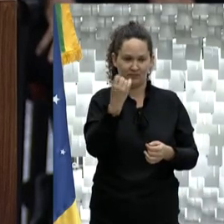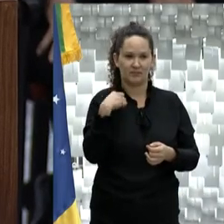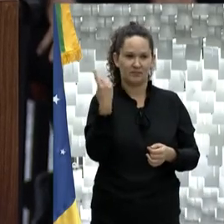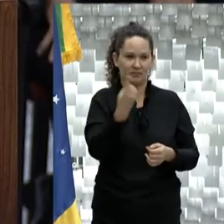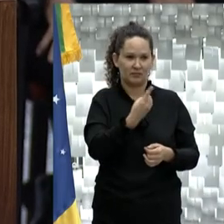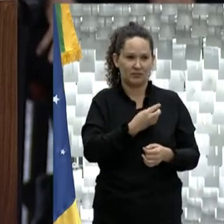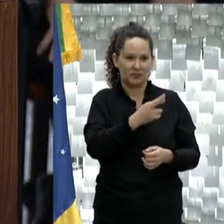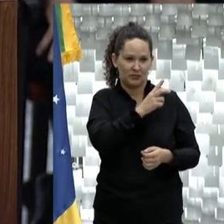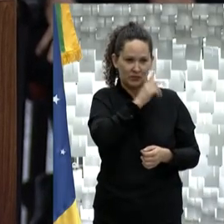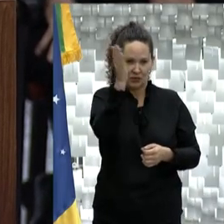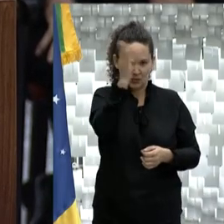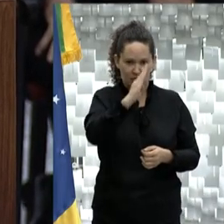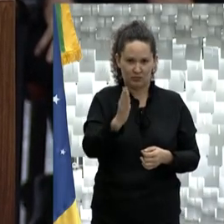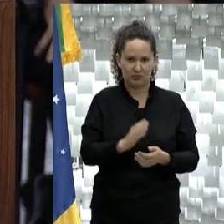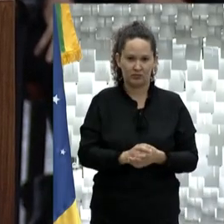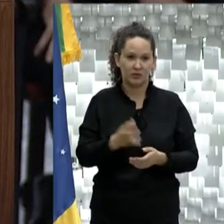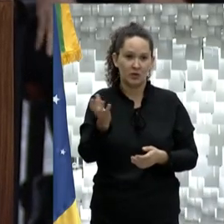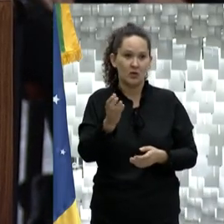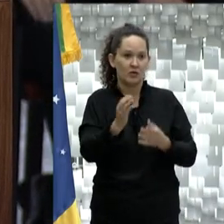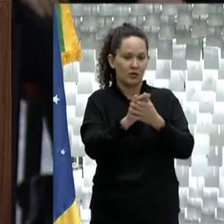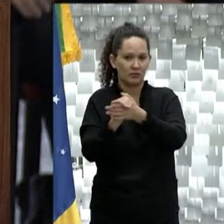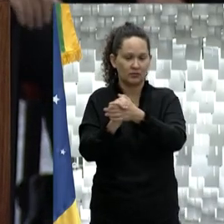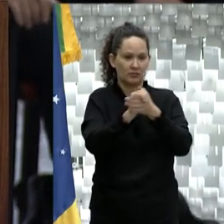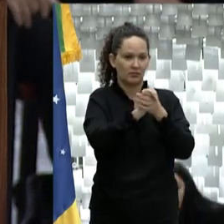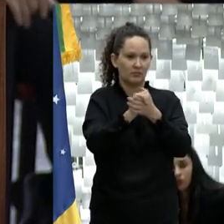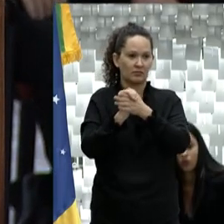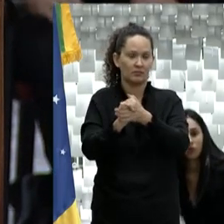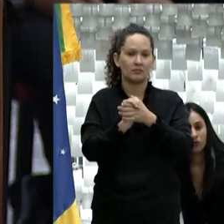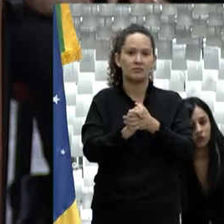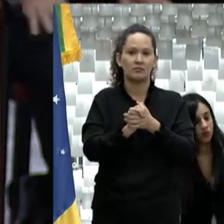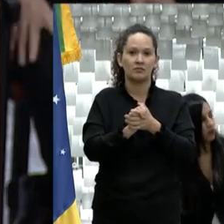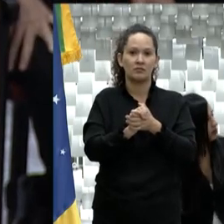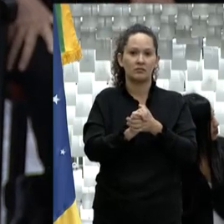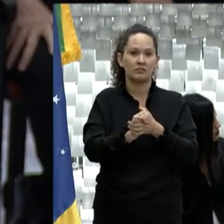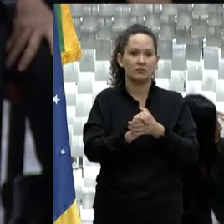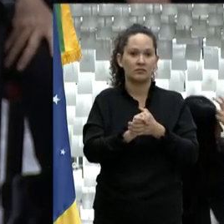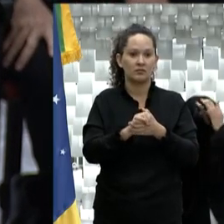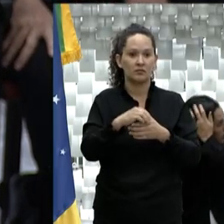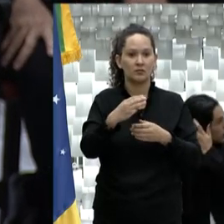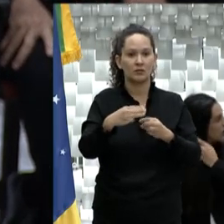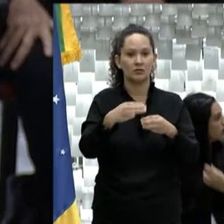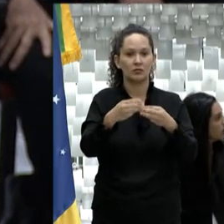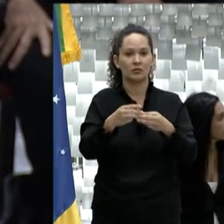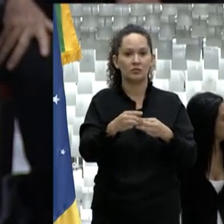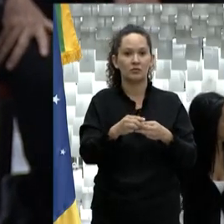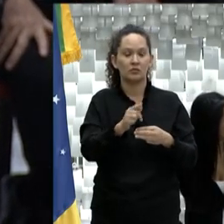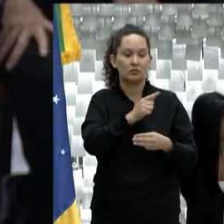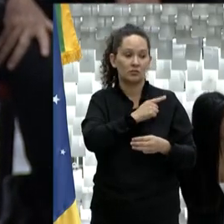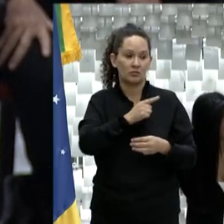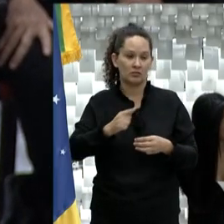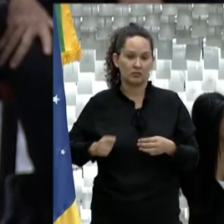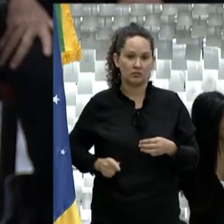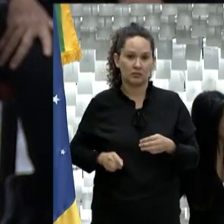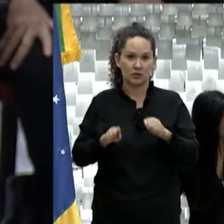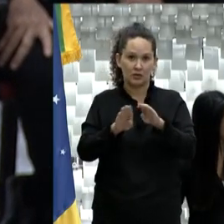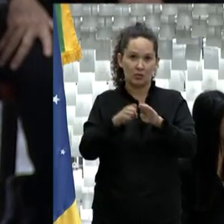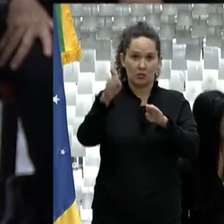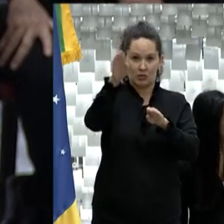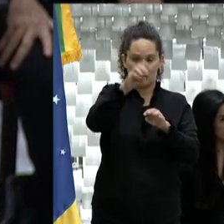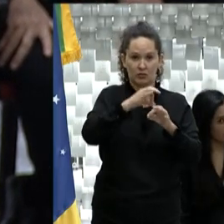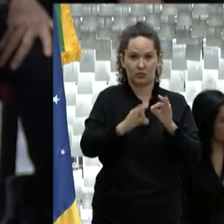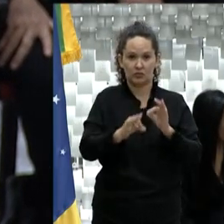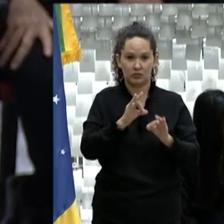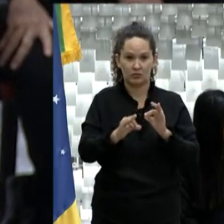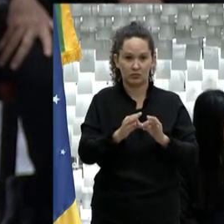nossa República. Quero saudar o ministro, excelentíssimo senhor presidente do Superior Tribunal de